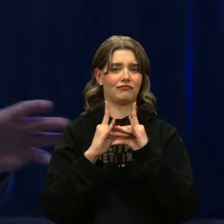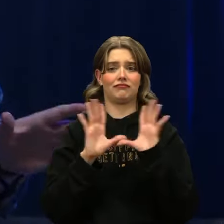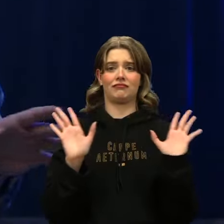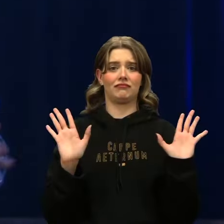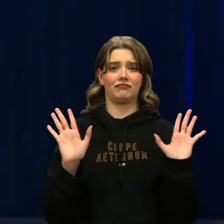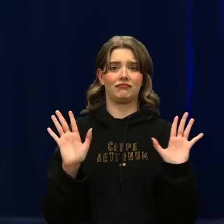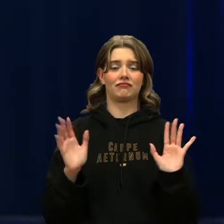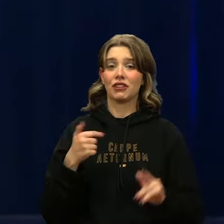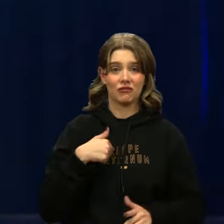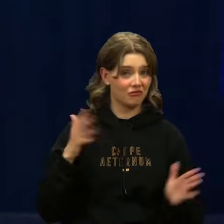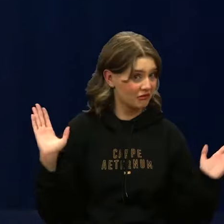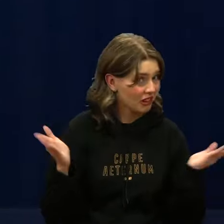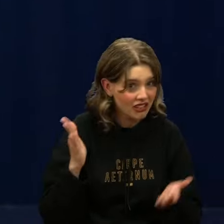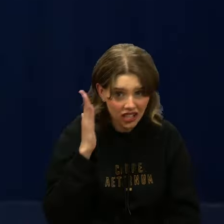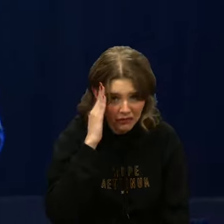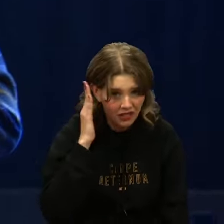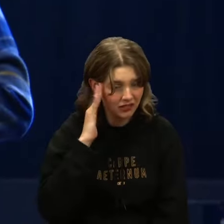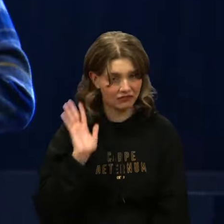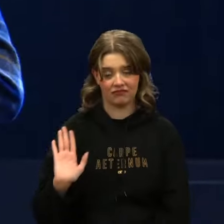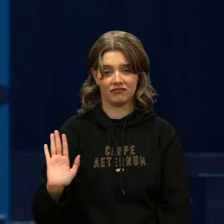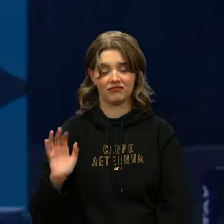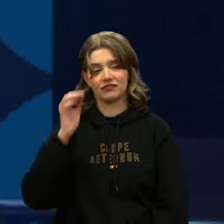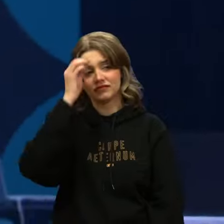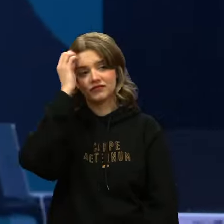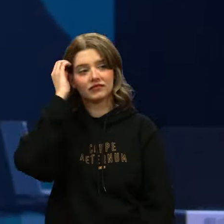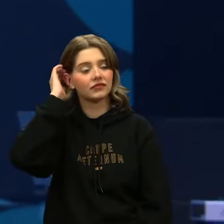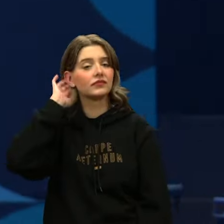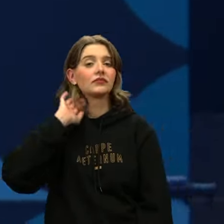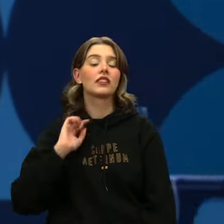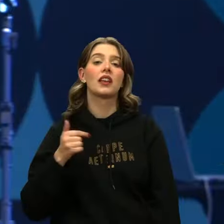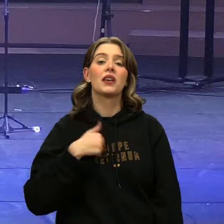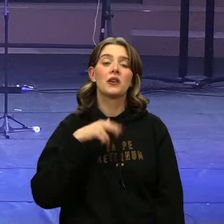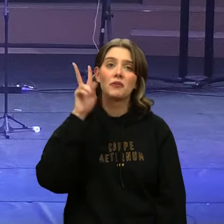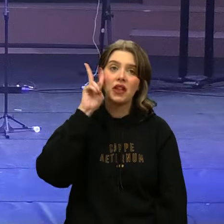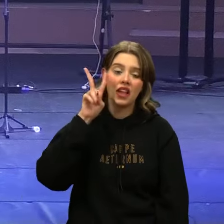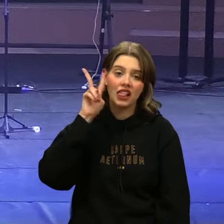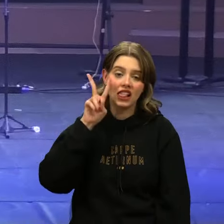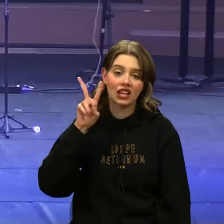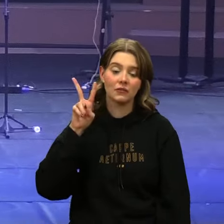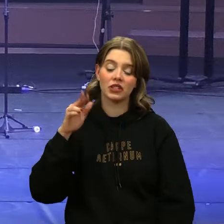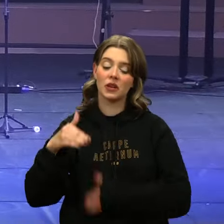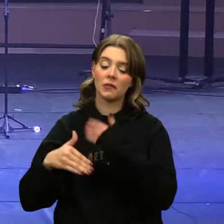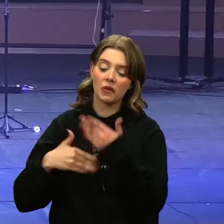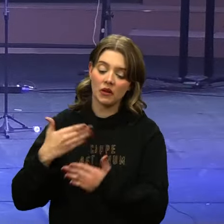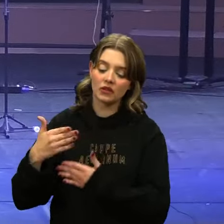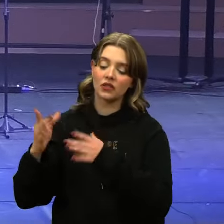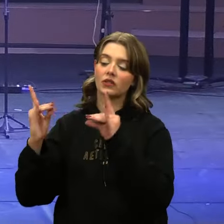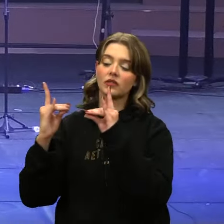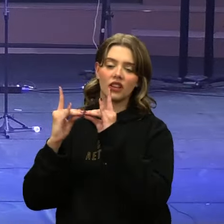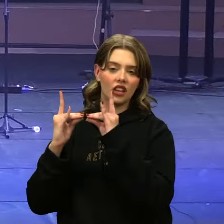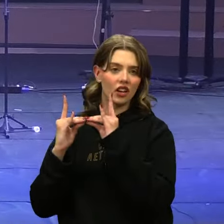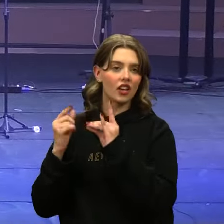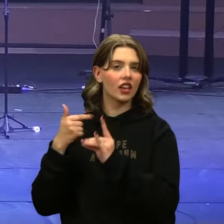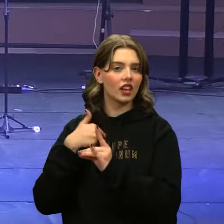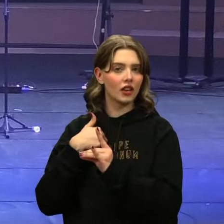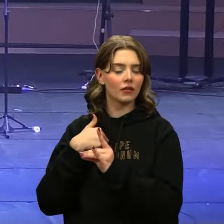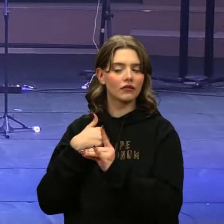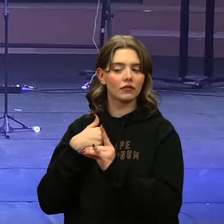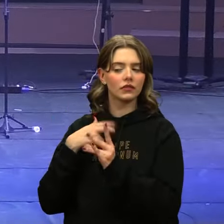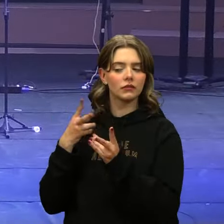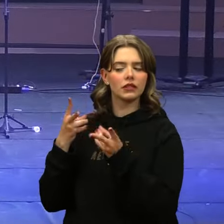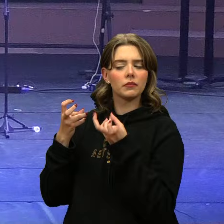já sabia já. E eu me lembro que, depois de alguns, de participar de alguns, eu comecei a reparar